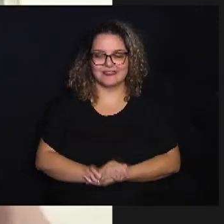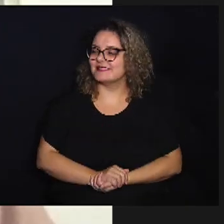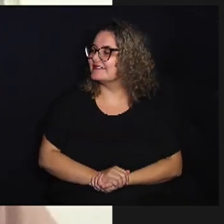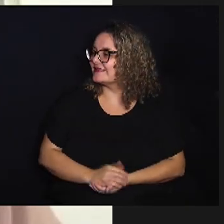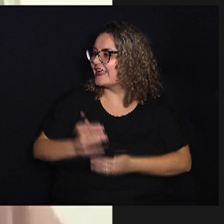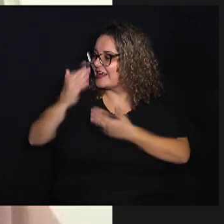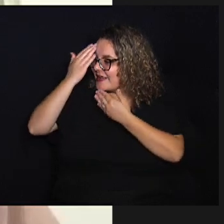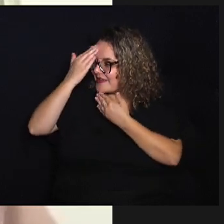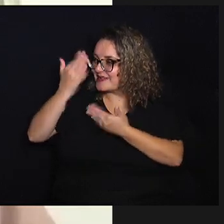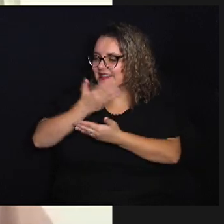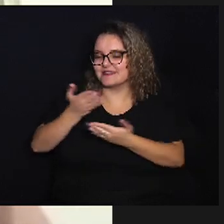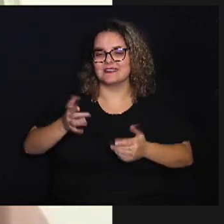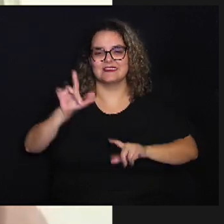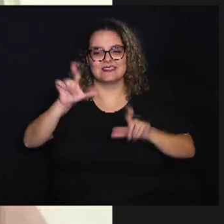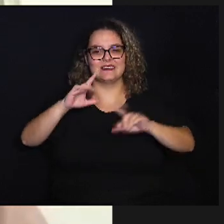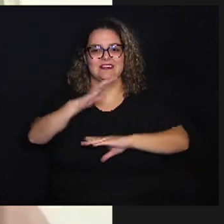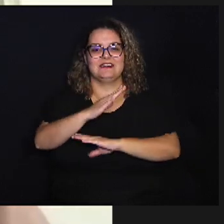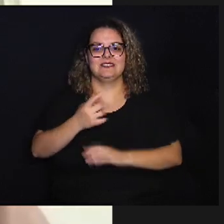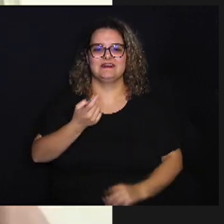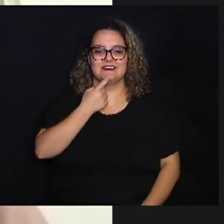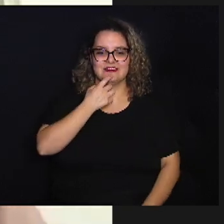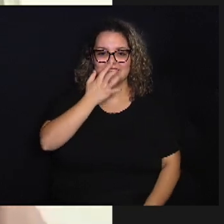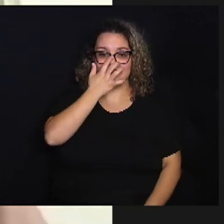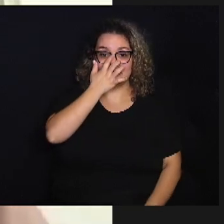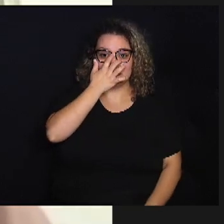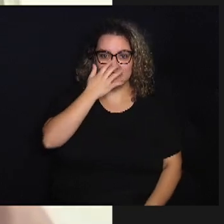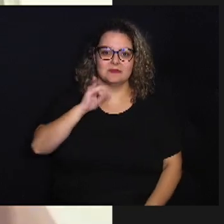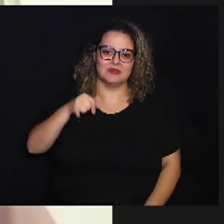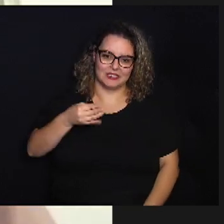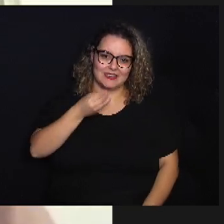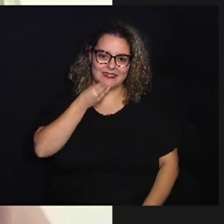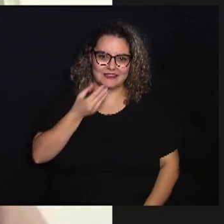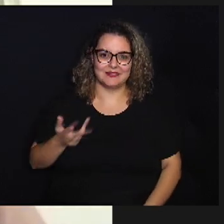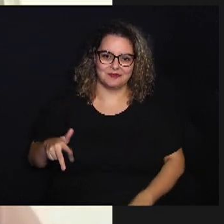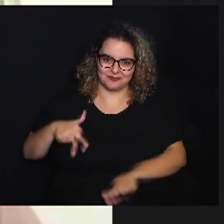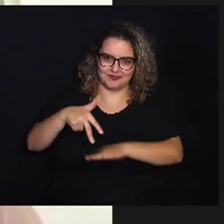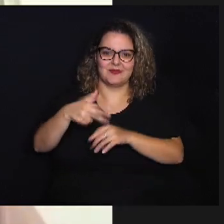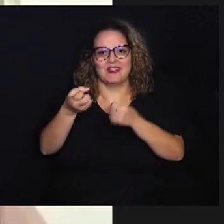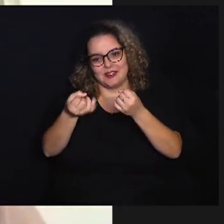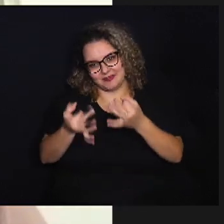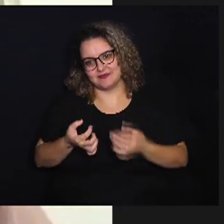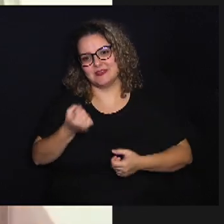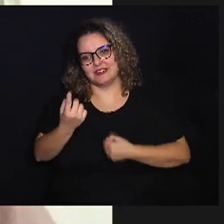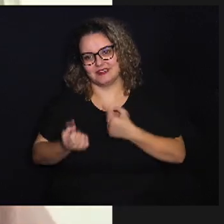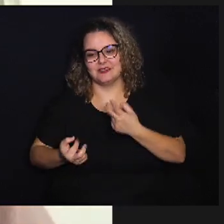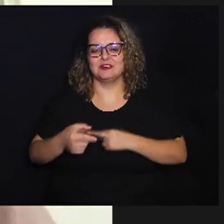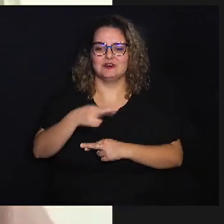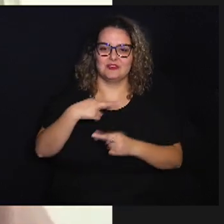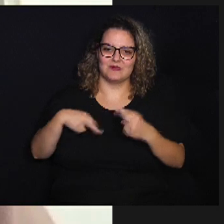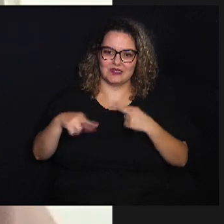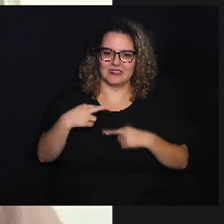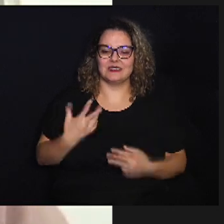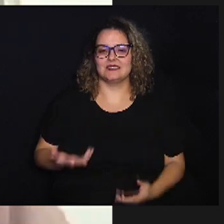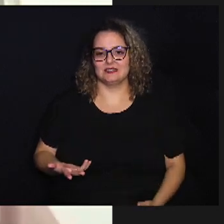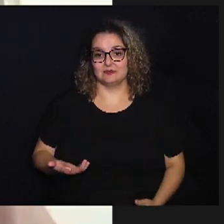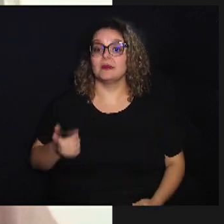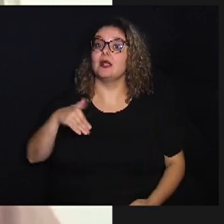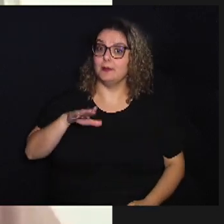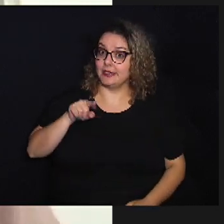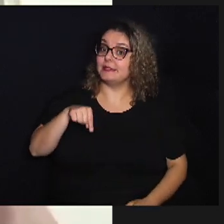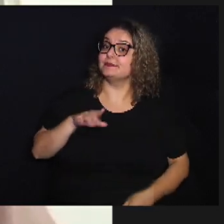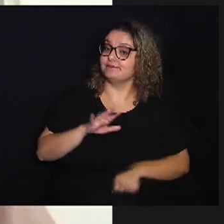Obrigado a vocês, a TV Câmara, em Campinas, pela oportunidade de dar alguns esclarecimentos em relação a mais essa